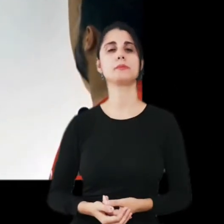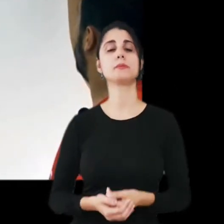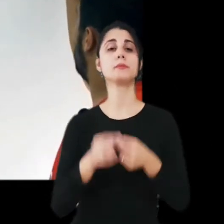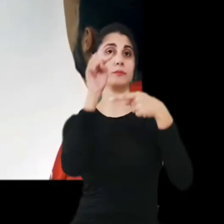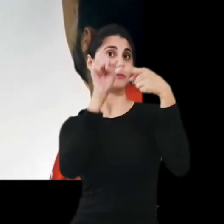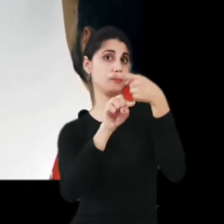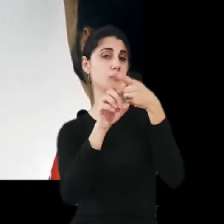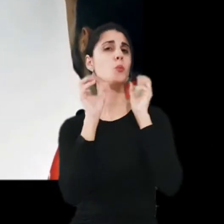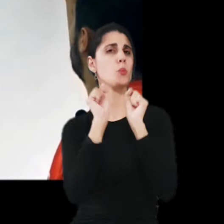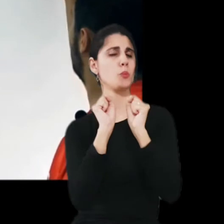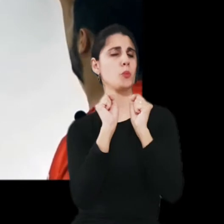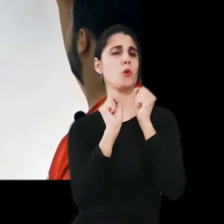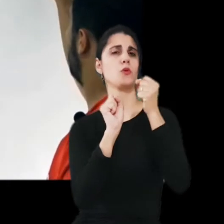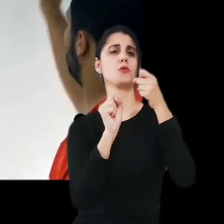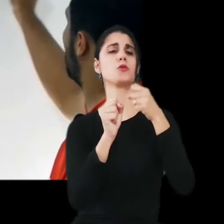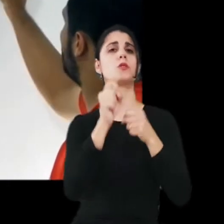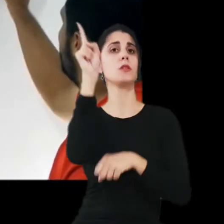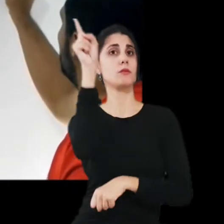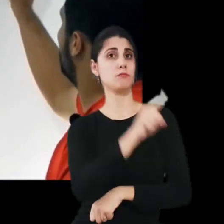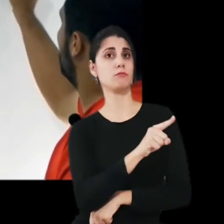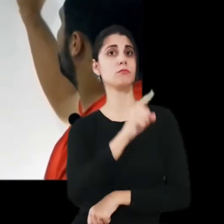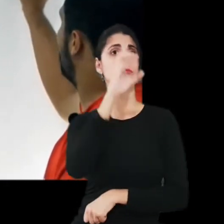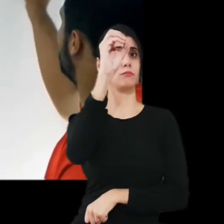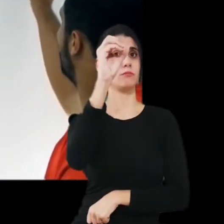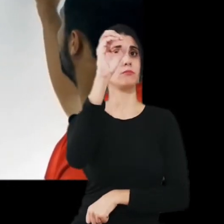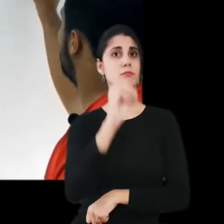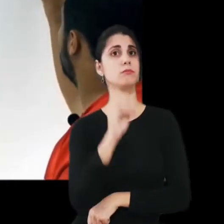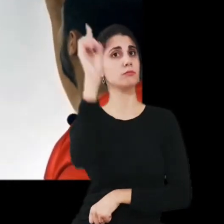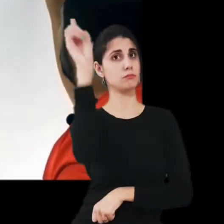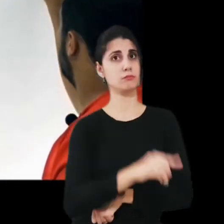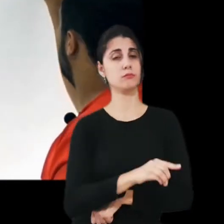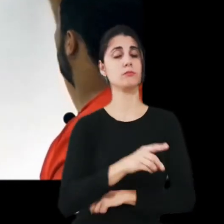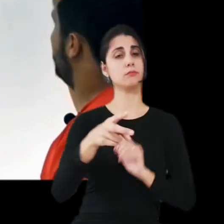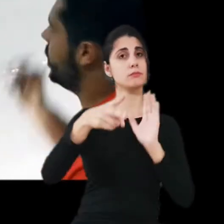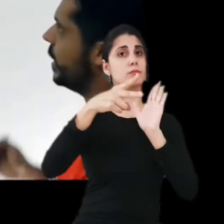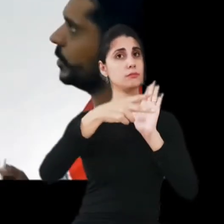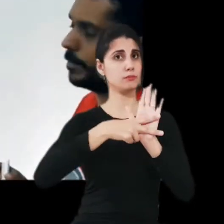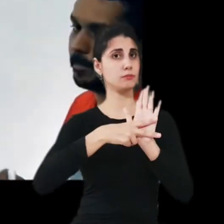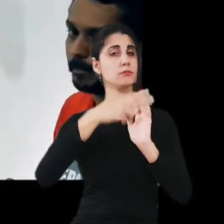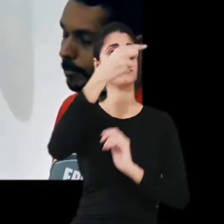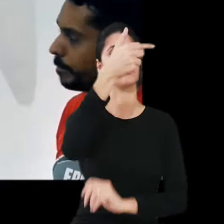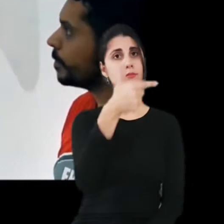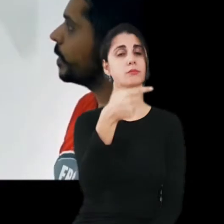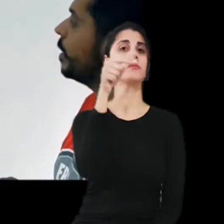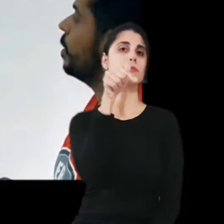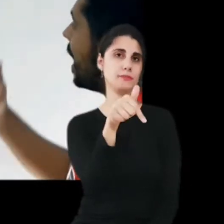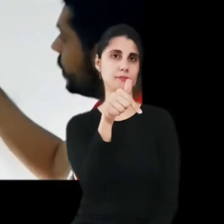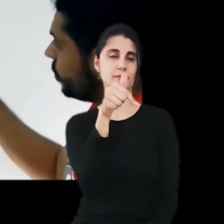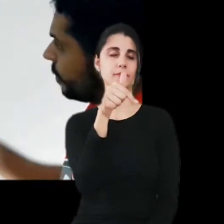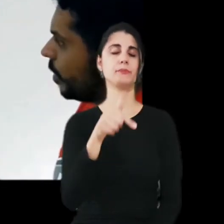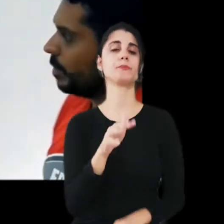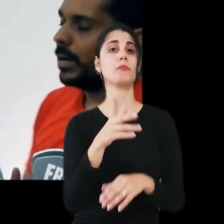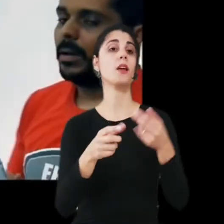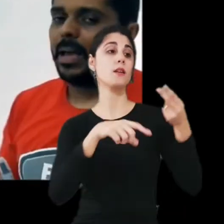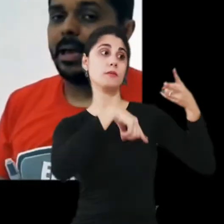Posso simplificar os 2 zeros em cima com os 2 zeros embaixo. Então, a resposta, 27. A